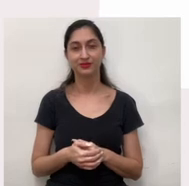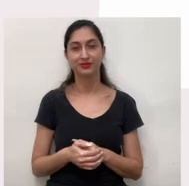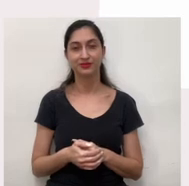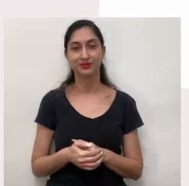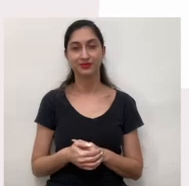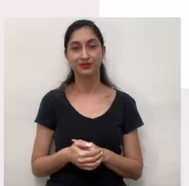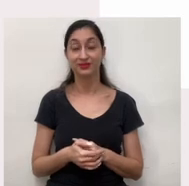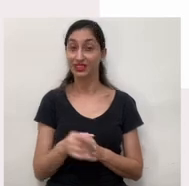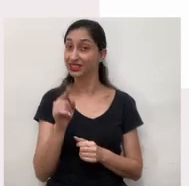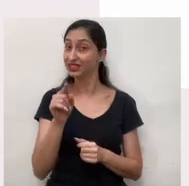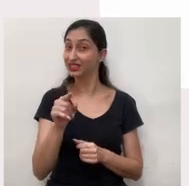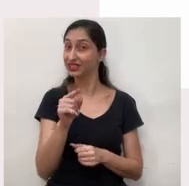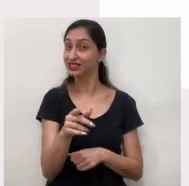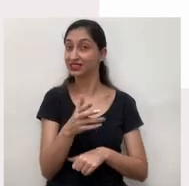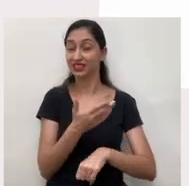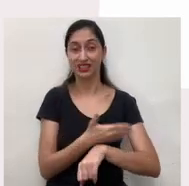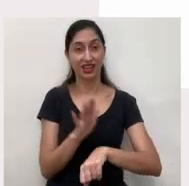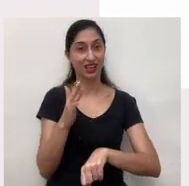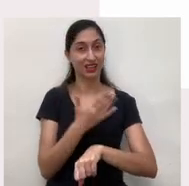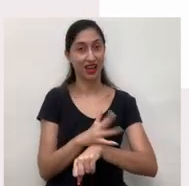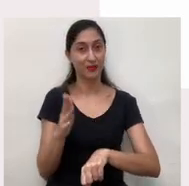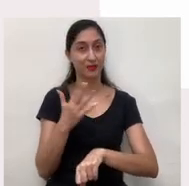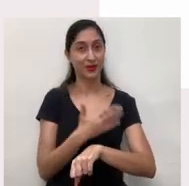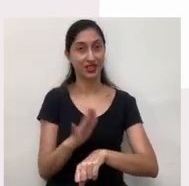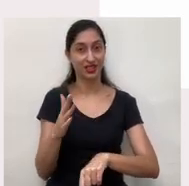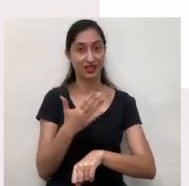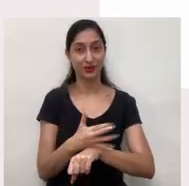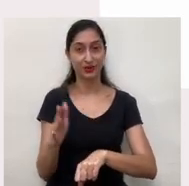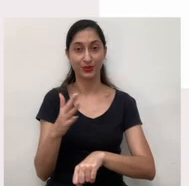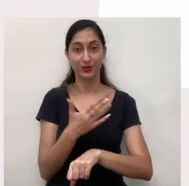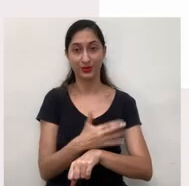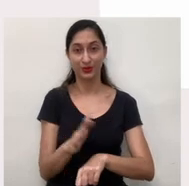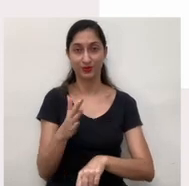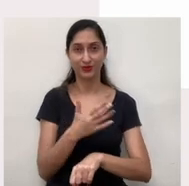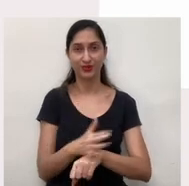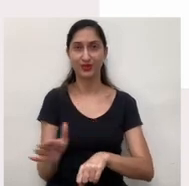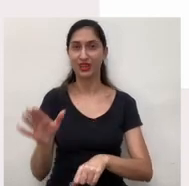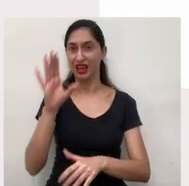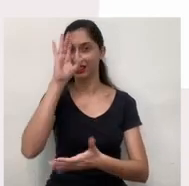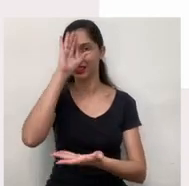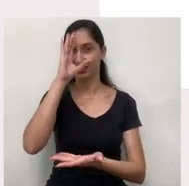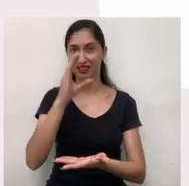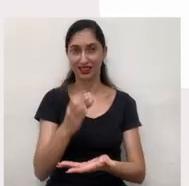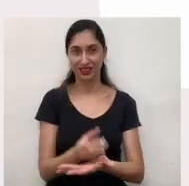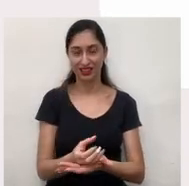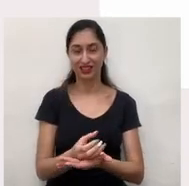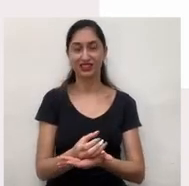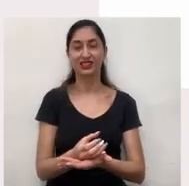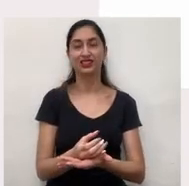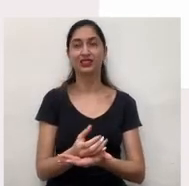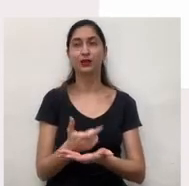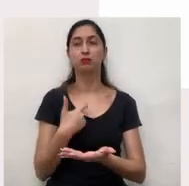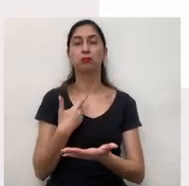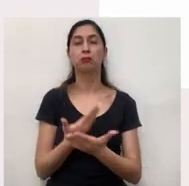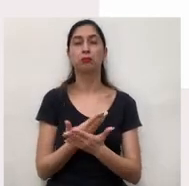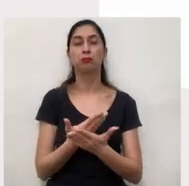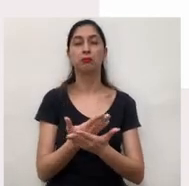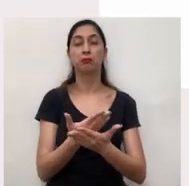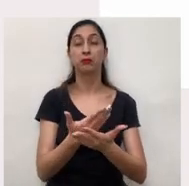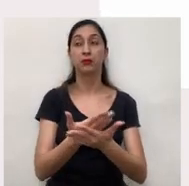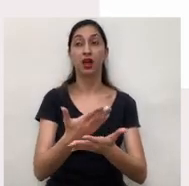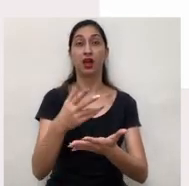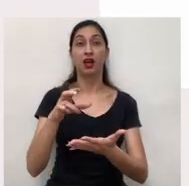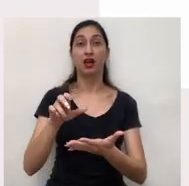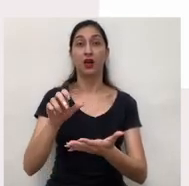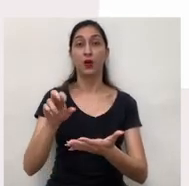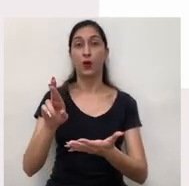Esse foi um exercício, no meio da tese, eu fui convidada pelo Roberto Andrés e